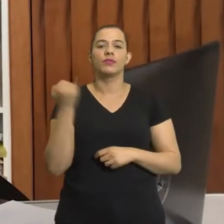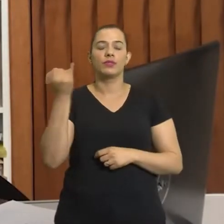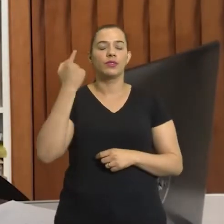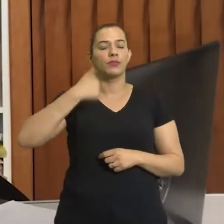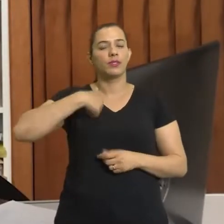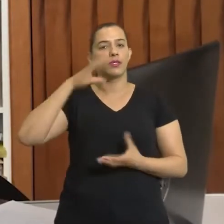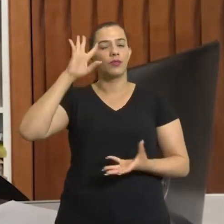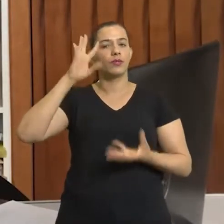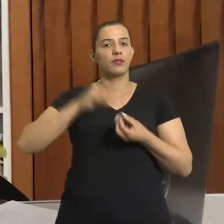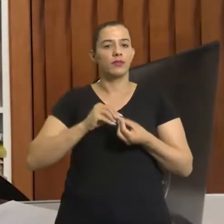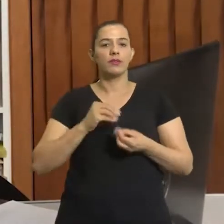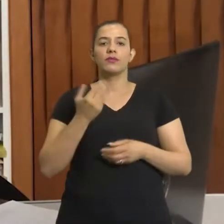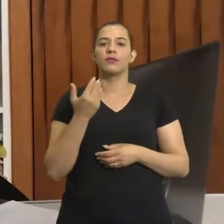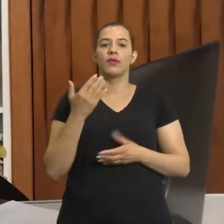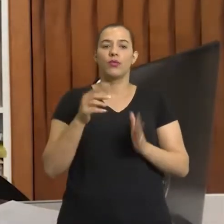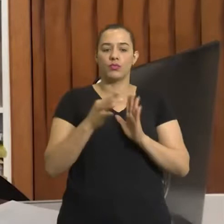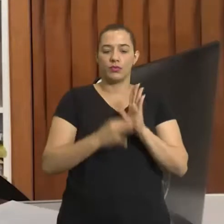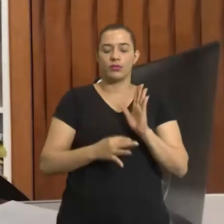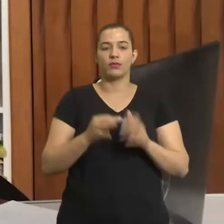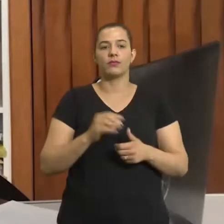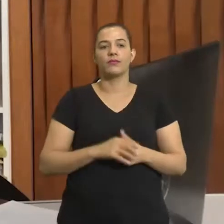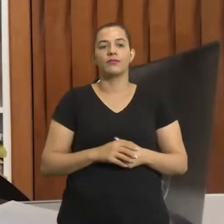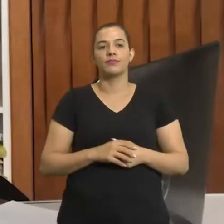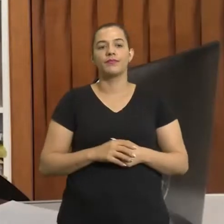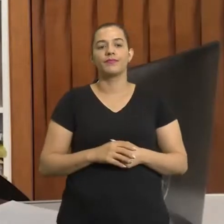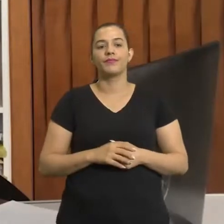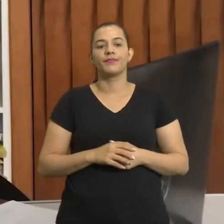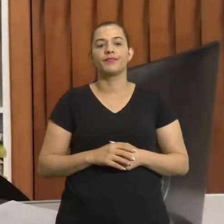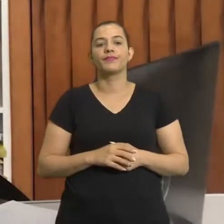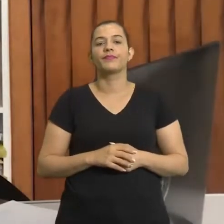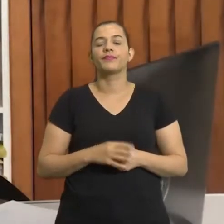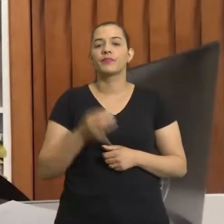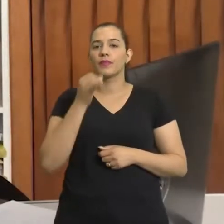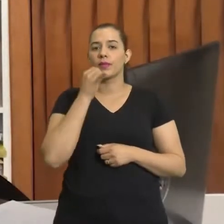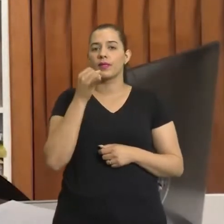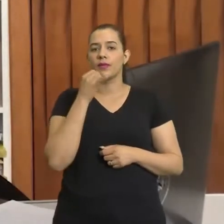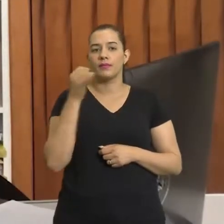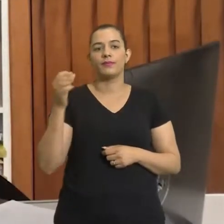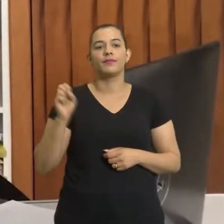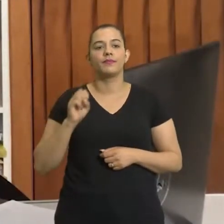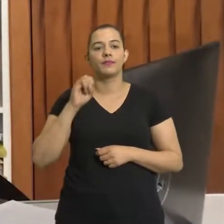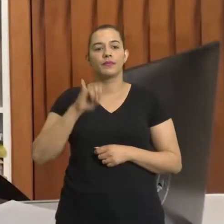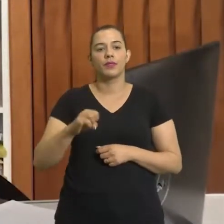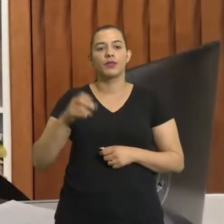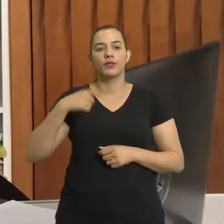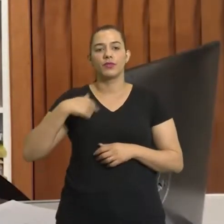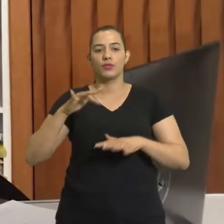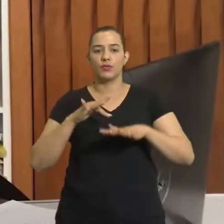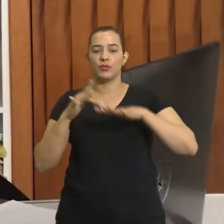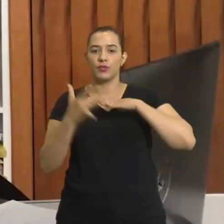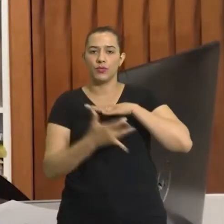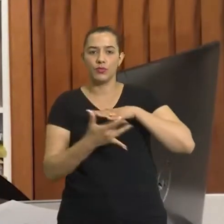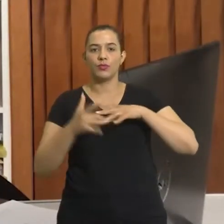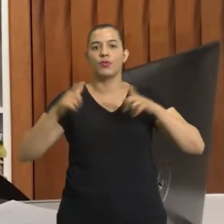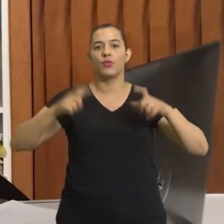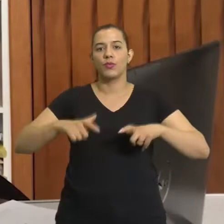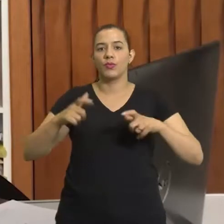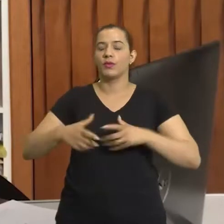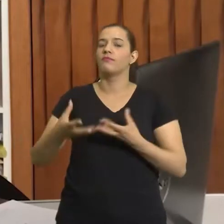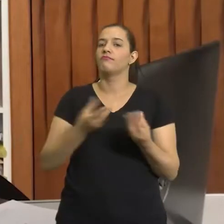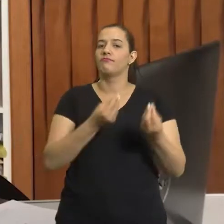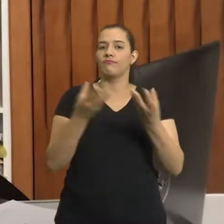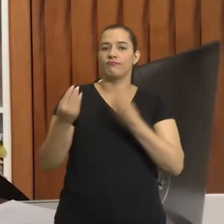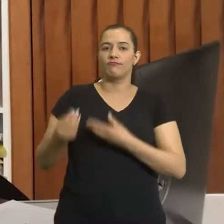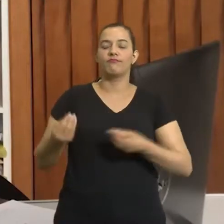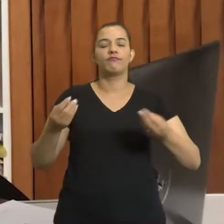compreenda o texto. Vamos para um exemplo prático. Se eu estou aí na rede social, né, que hoje é o lugar onde circulam, né,